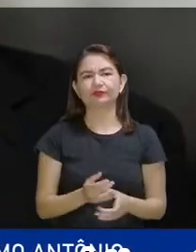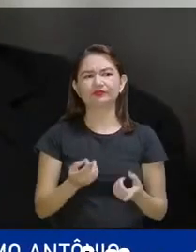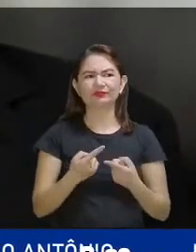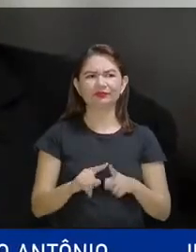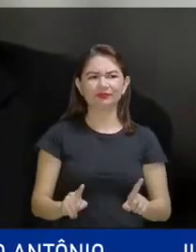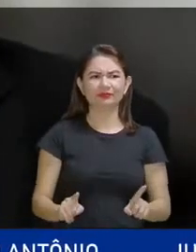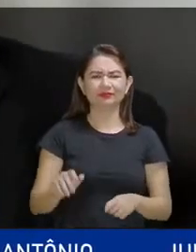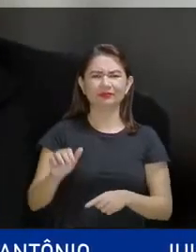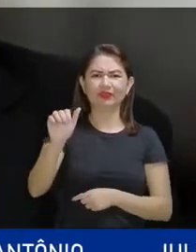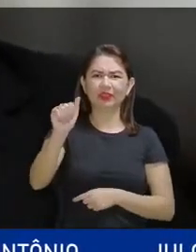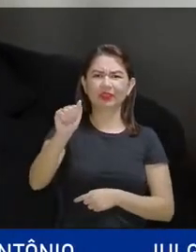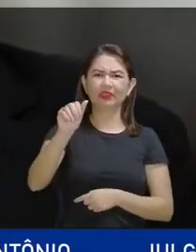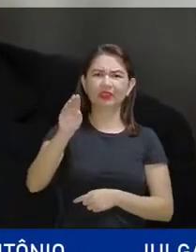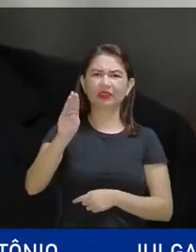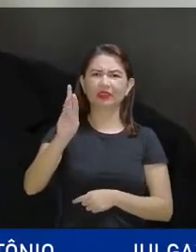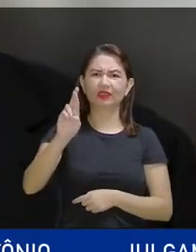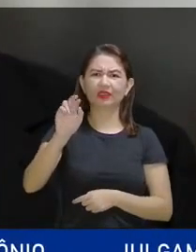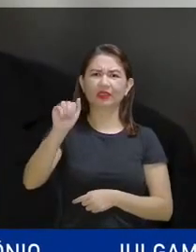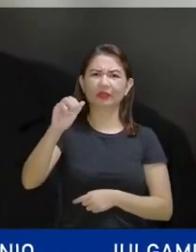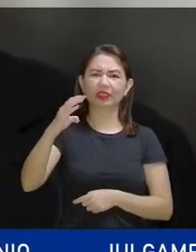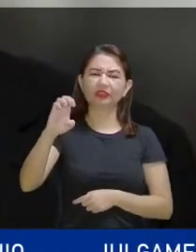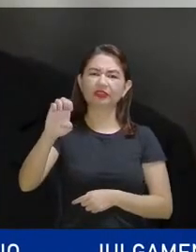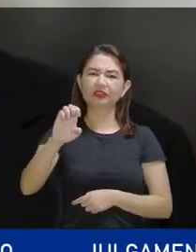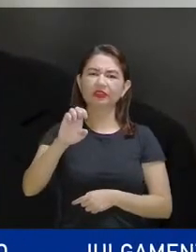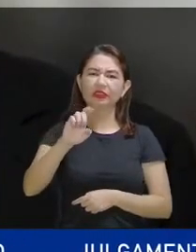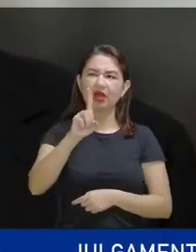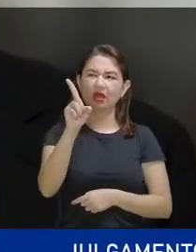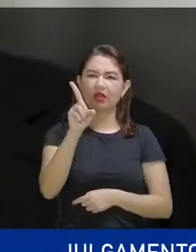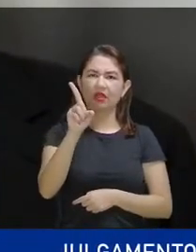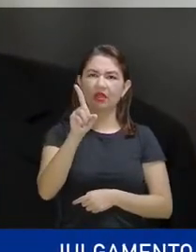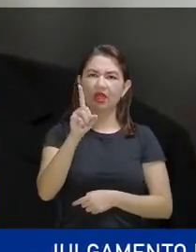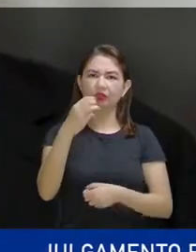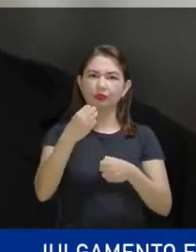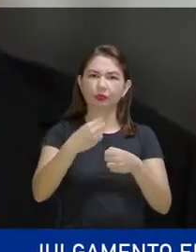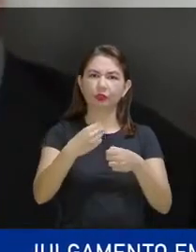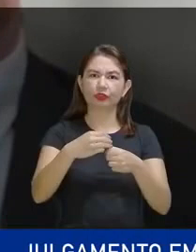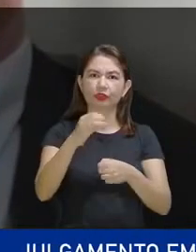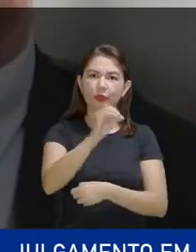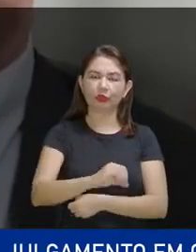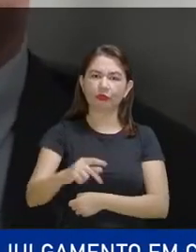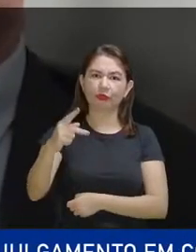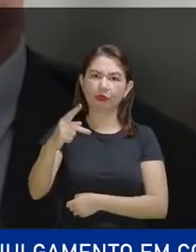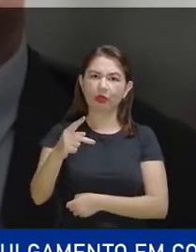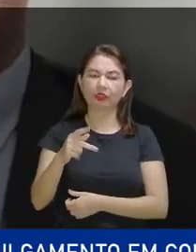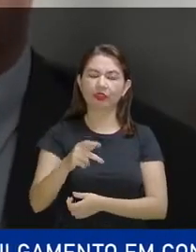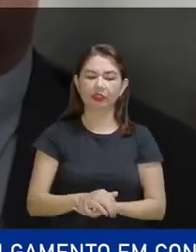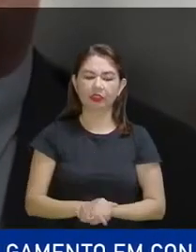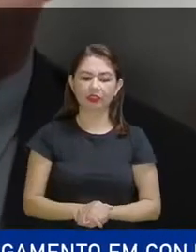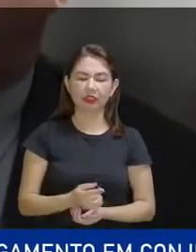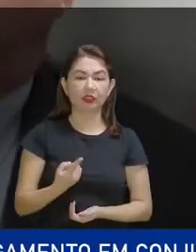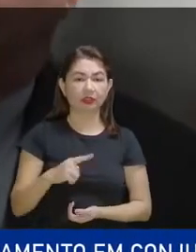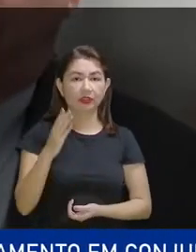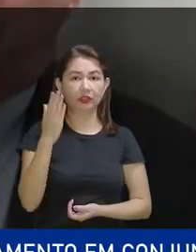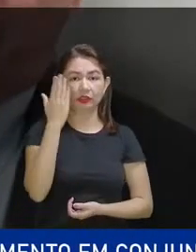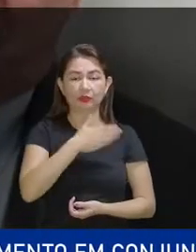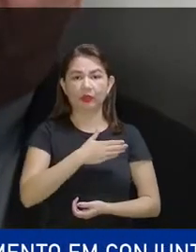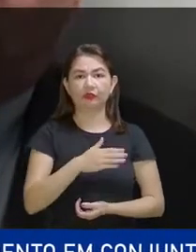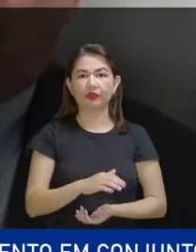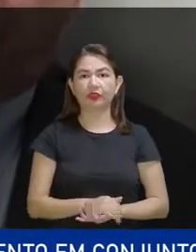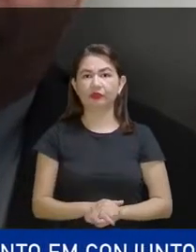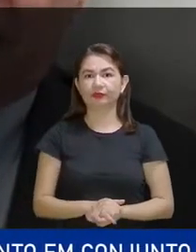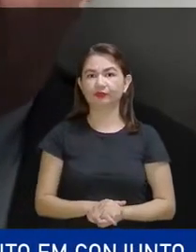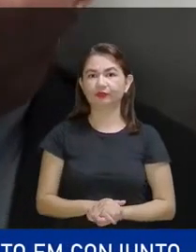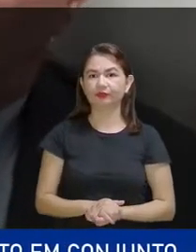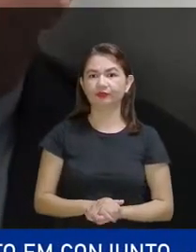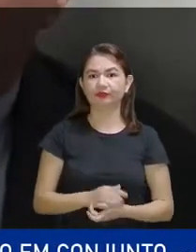o que é a Abrace? É uma associação beneficente lá do Oiapoque? Tá? Sim, mas a Abrace, está comprovada a